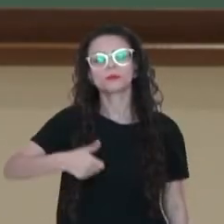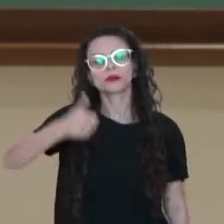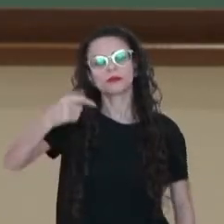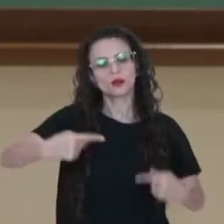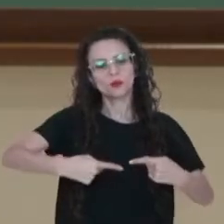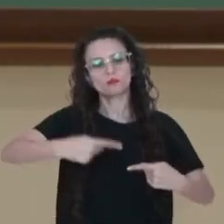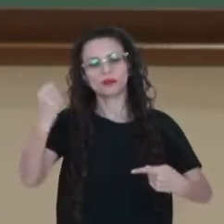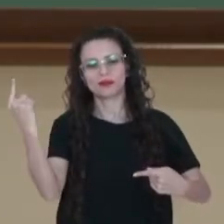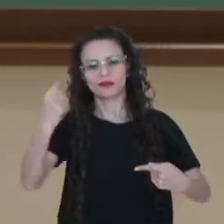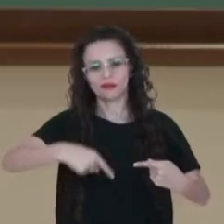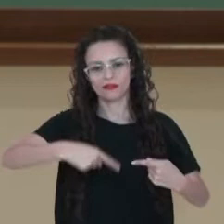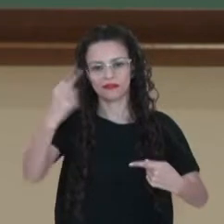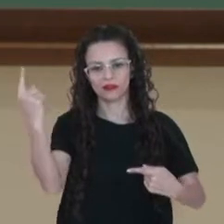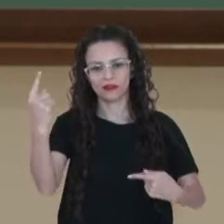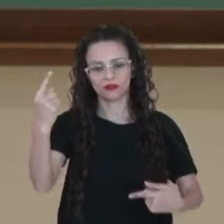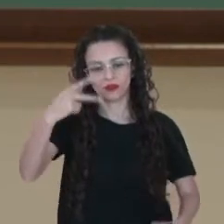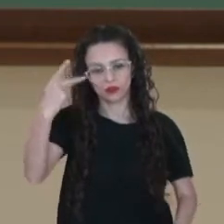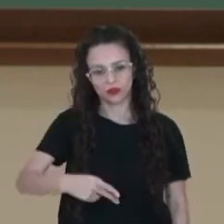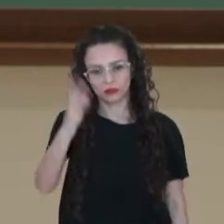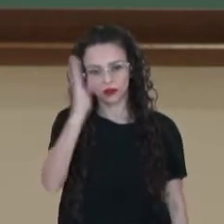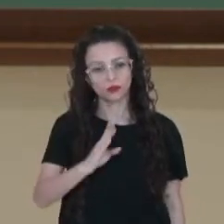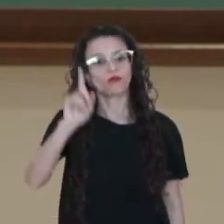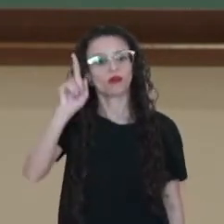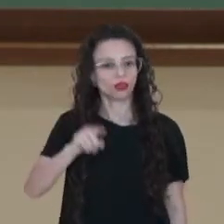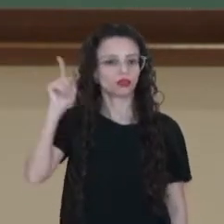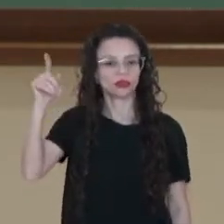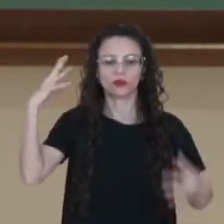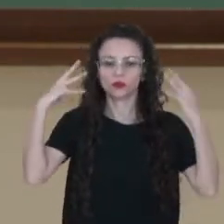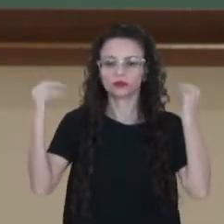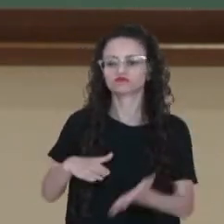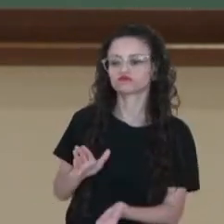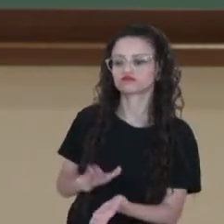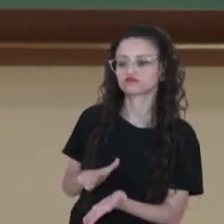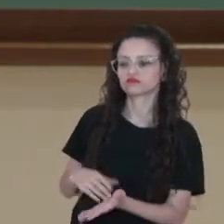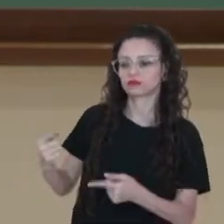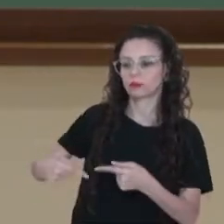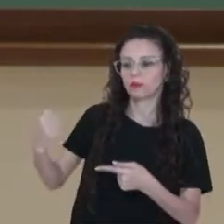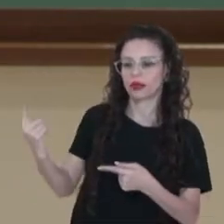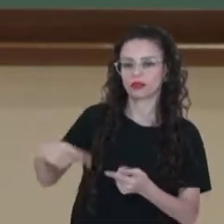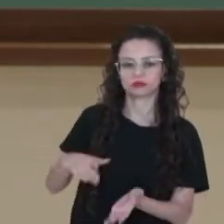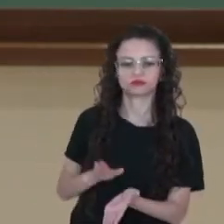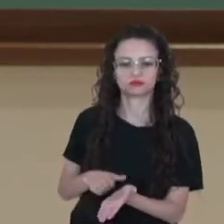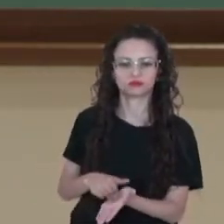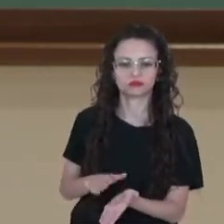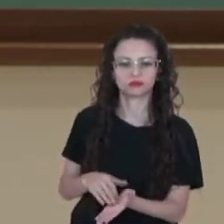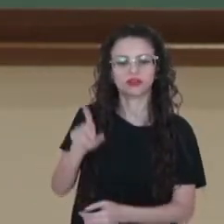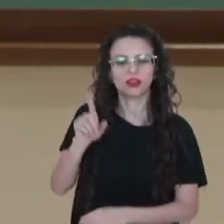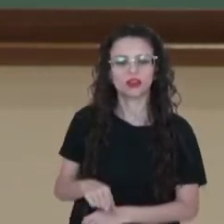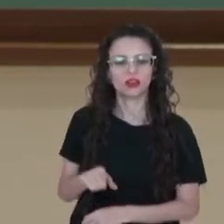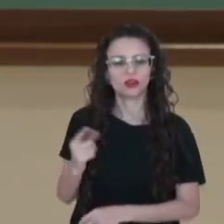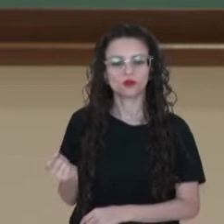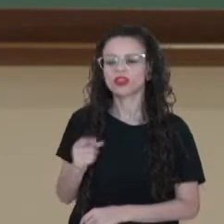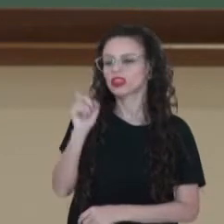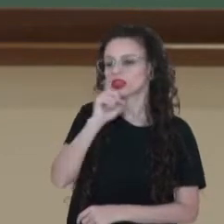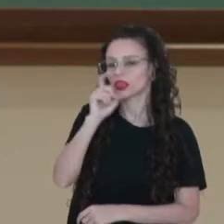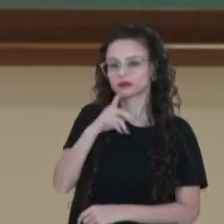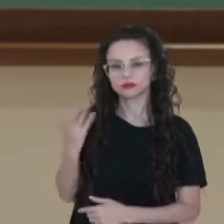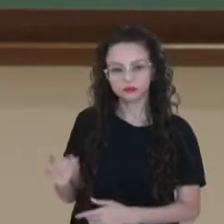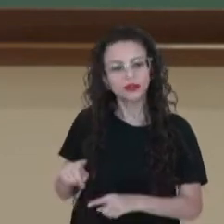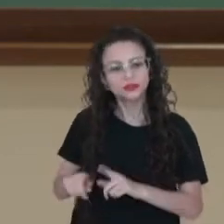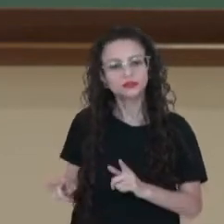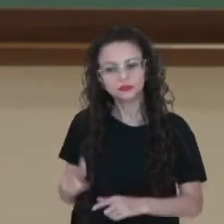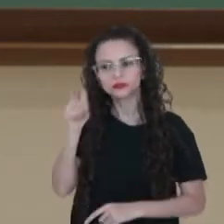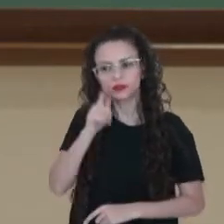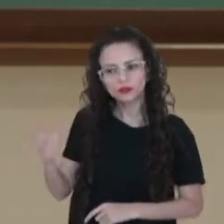brasileiro aconteceu no Brasil holandês, que eles cobraram pedágio, inclusive com mentindo até, mas para